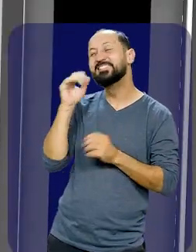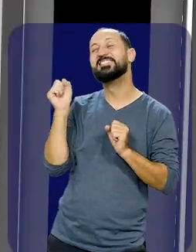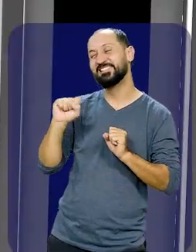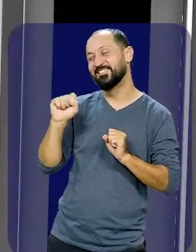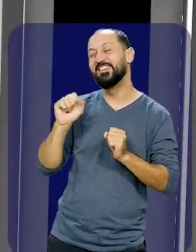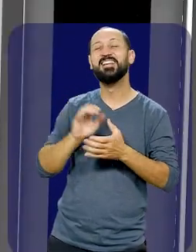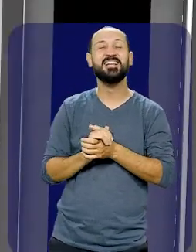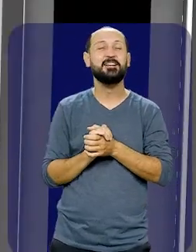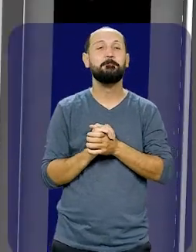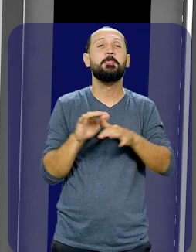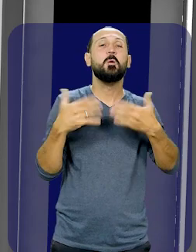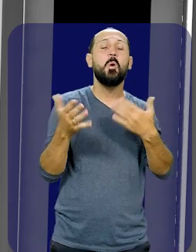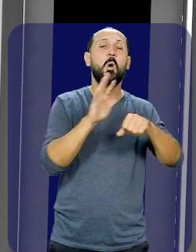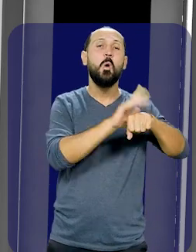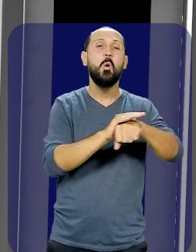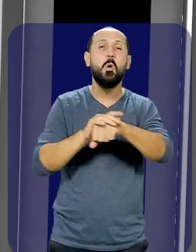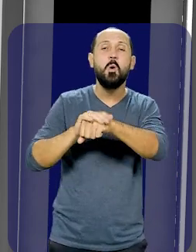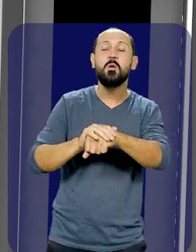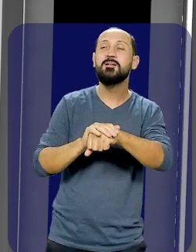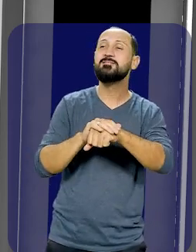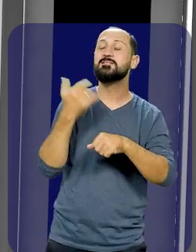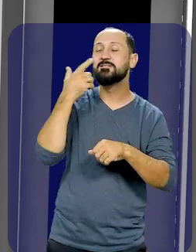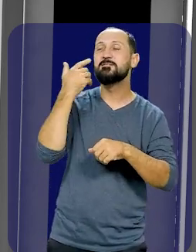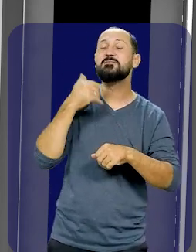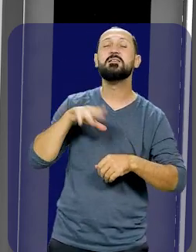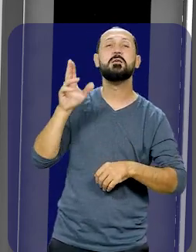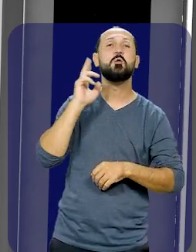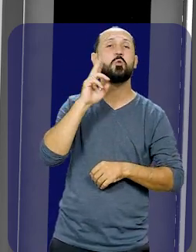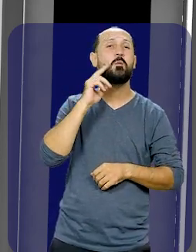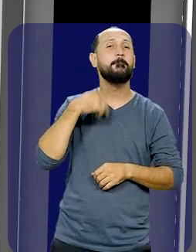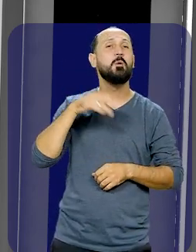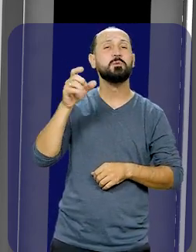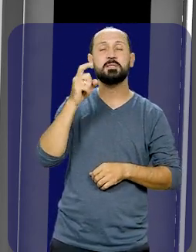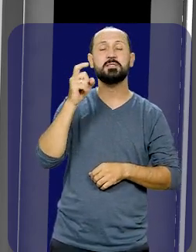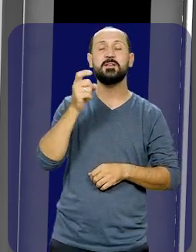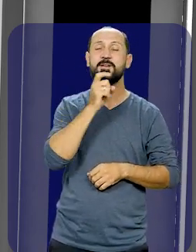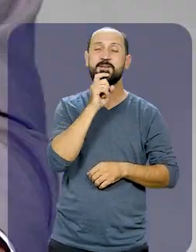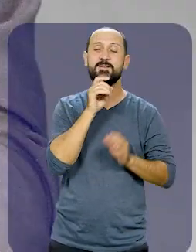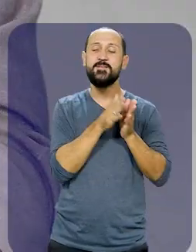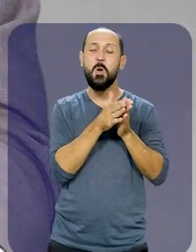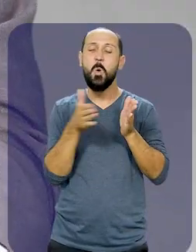que vai. Quais as patologias respiratórias mais comuns no inverno?